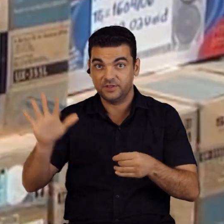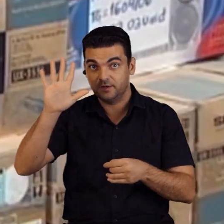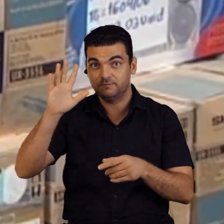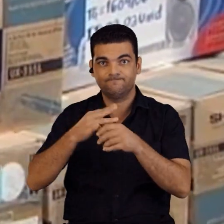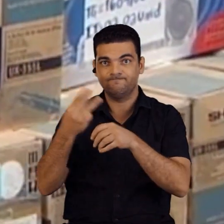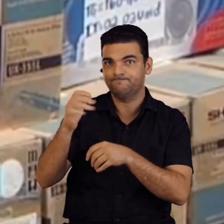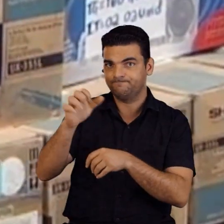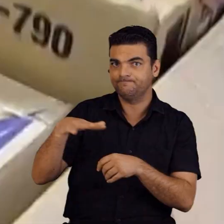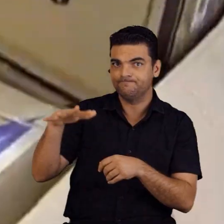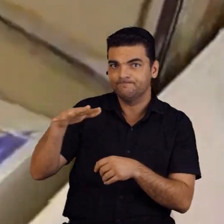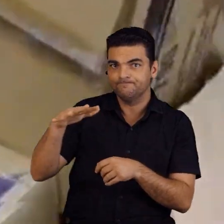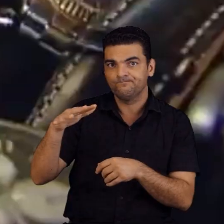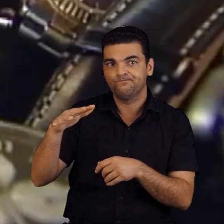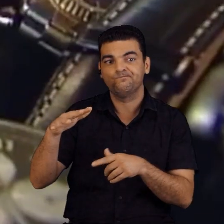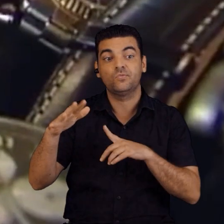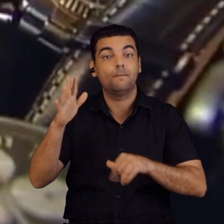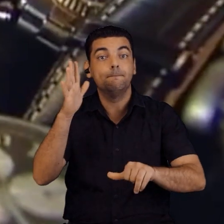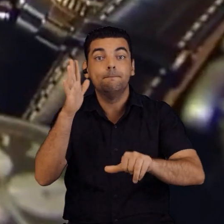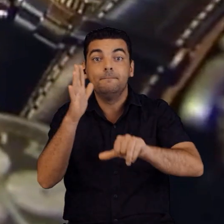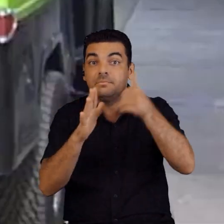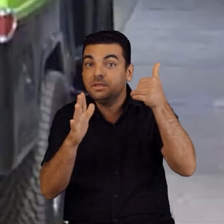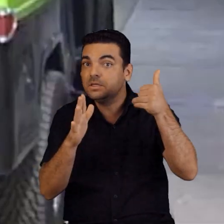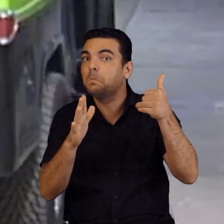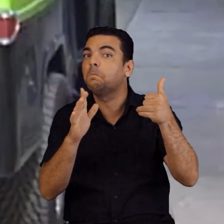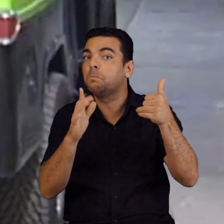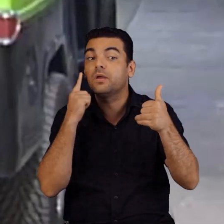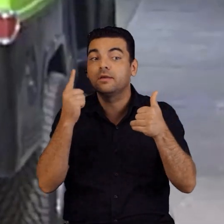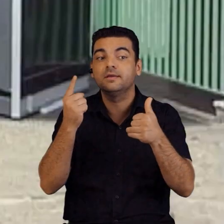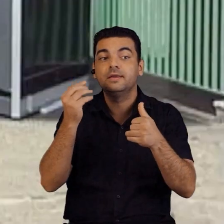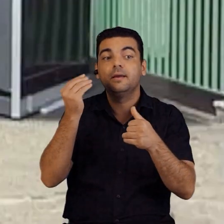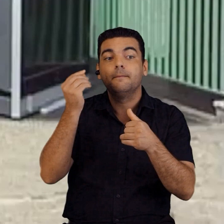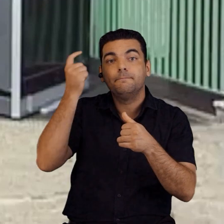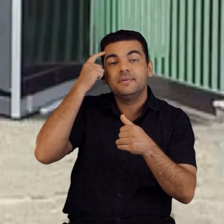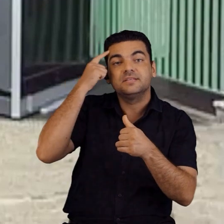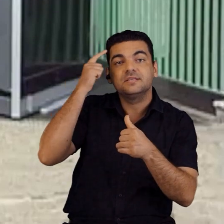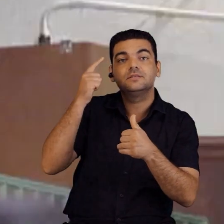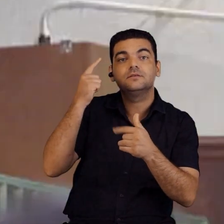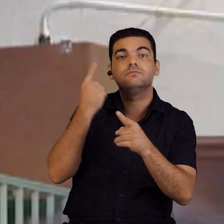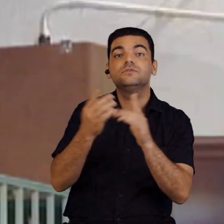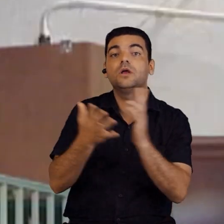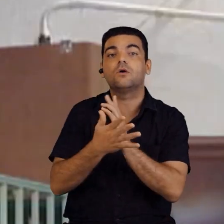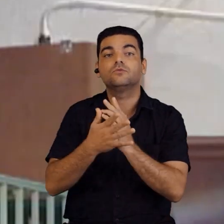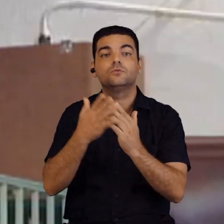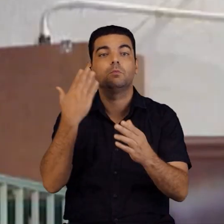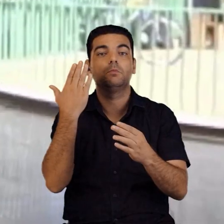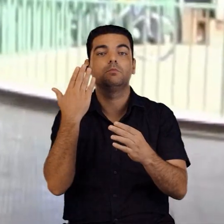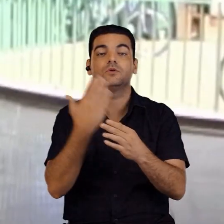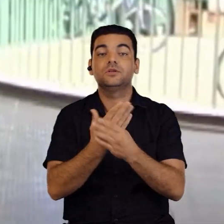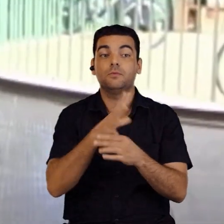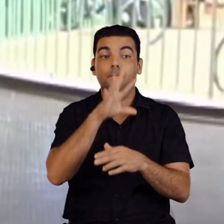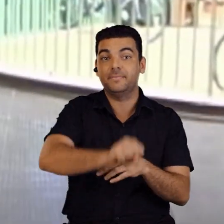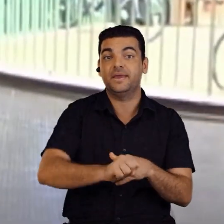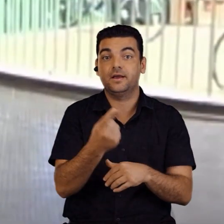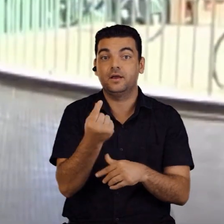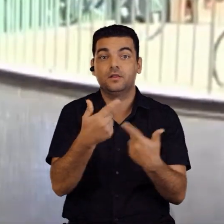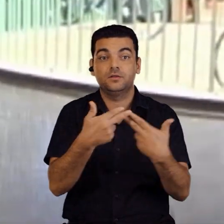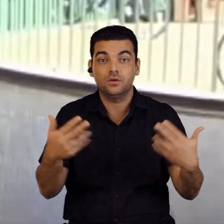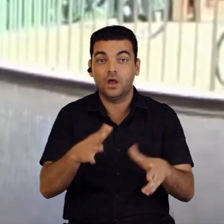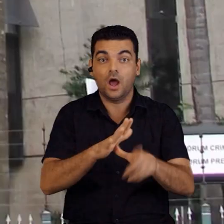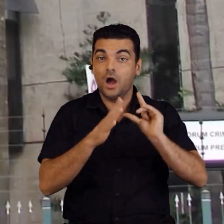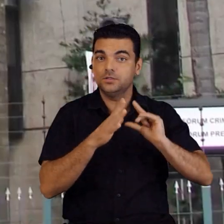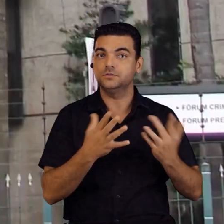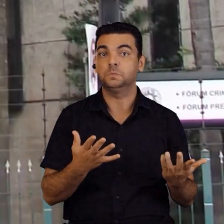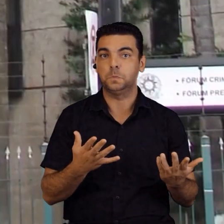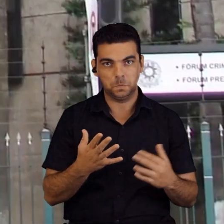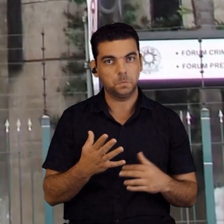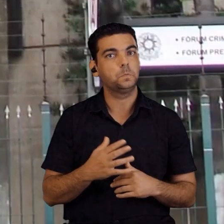que a Justiça Federal da Terceira Região foi a pioneira na alienação antecipada de bens nos processos criminais? Fachada da